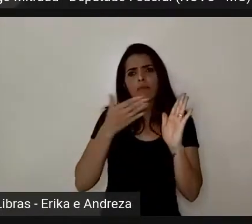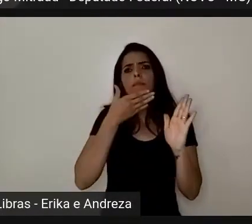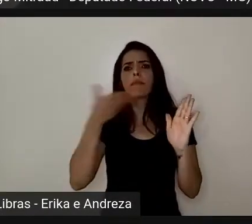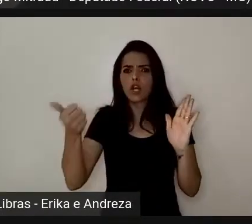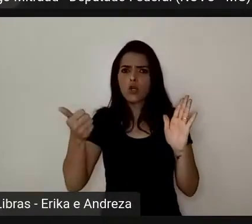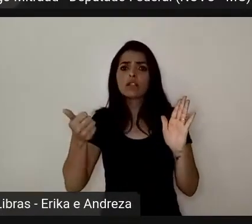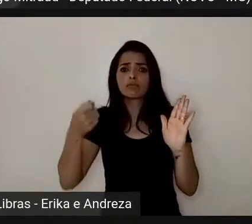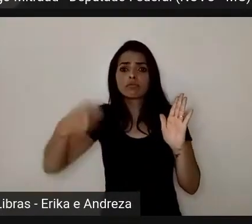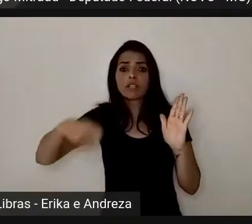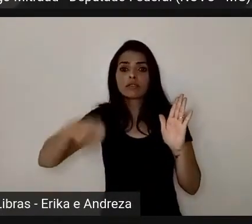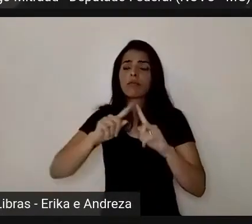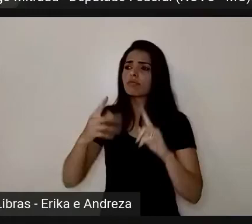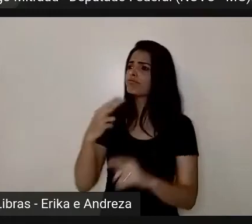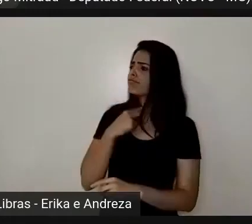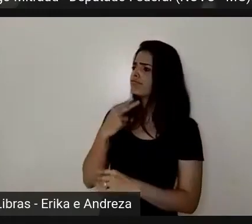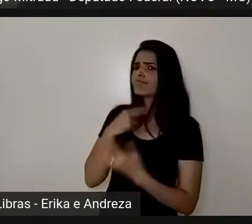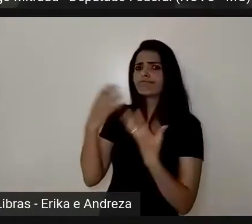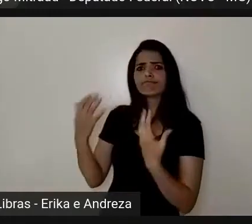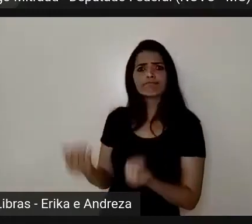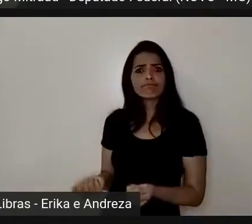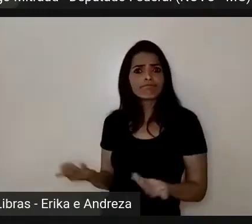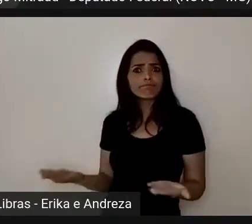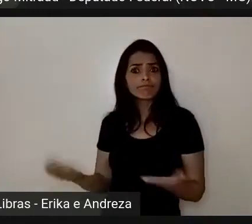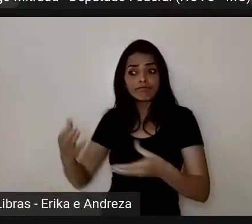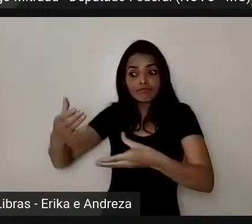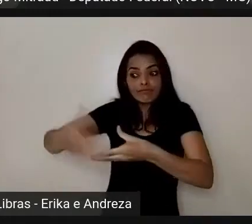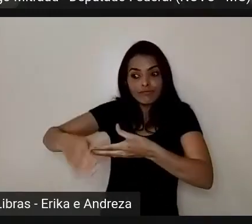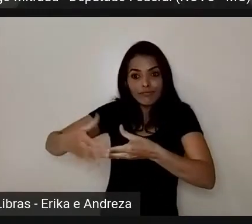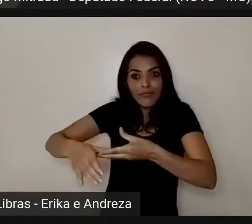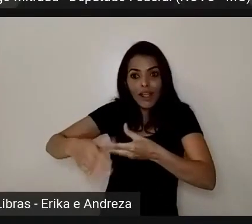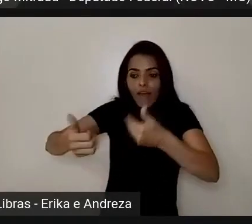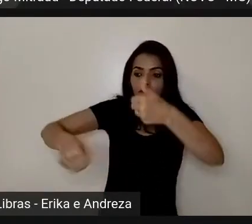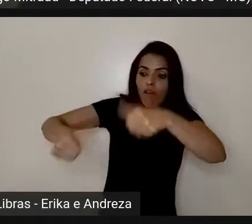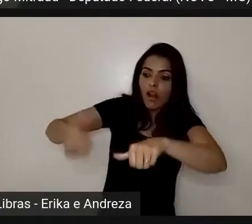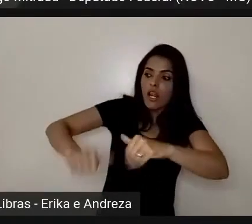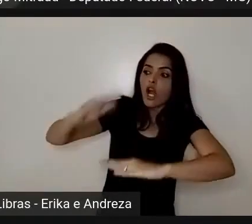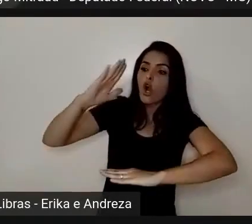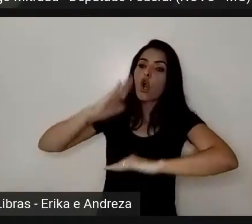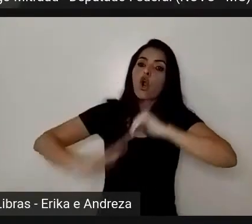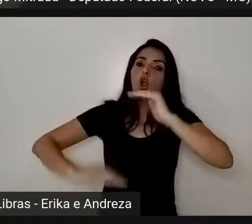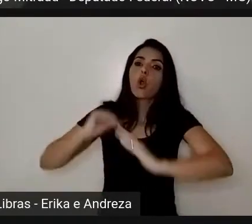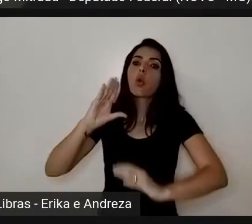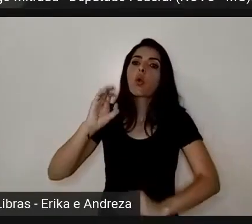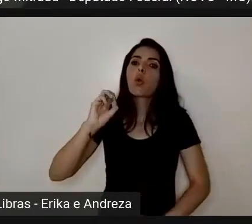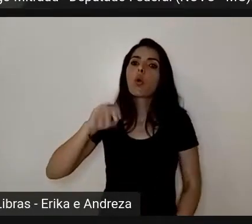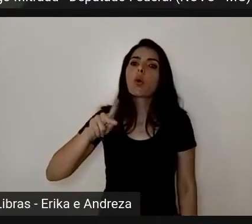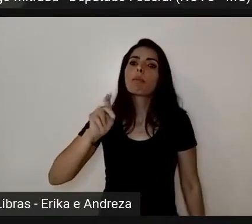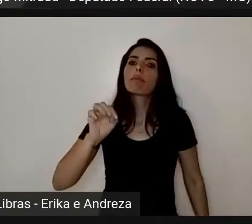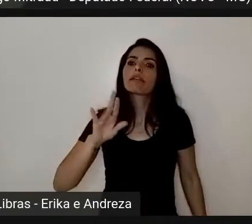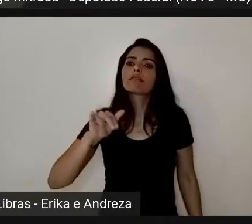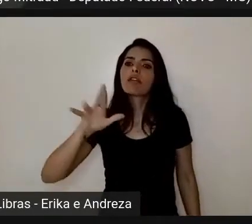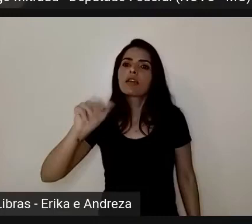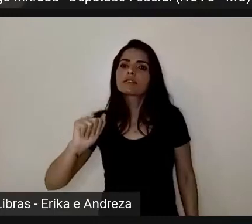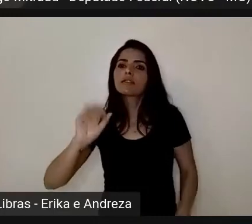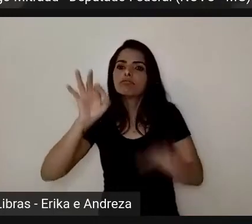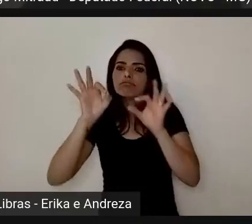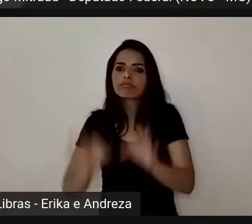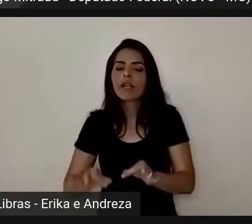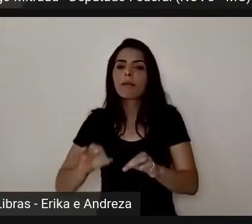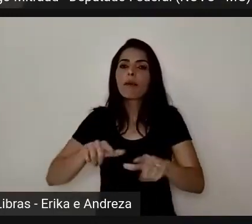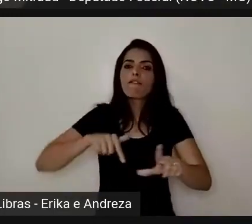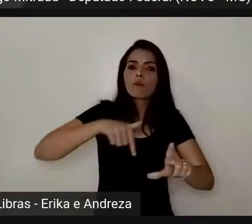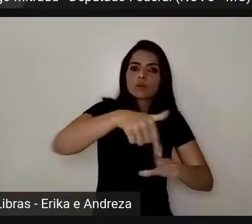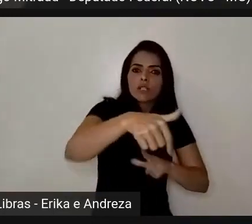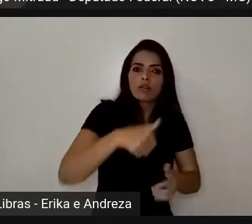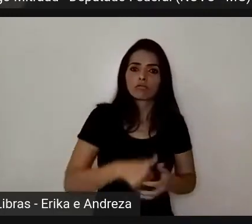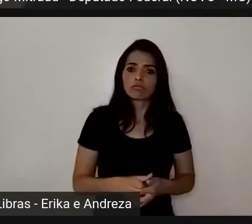não pode aceitar, primeiro, que o concurso não avalie as competências adequadas para o exercício da função. Nós temos